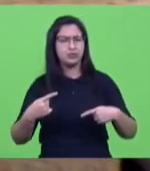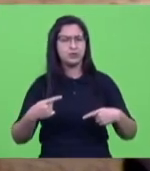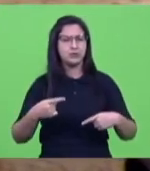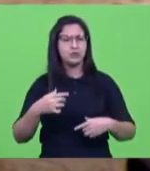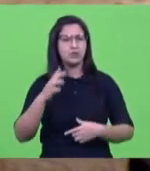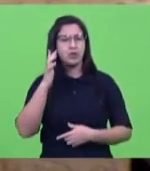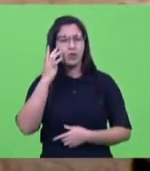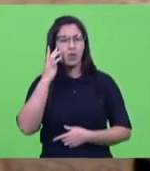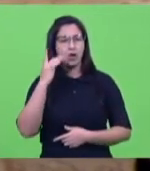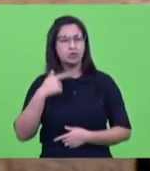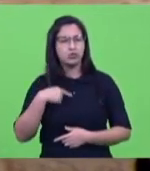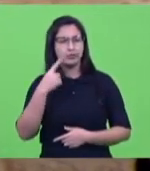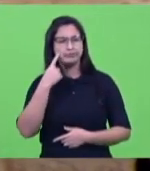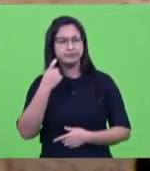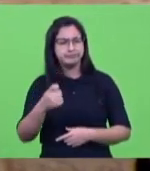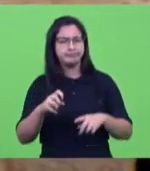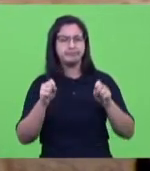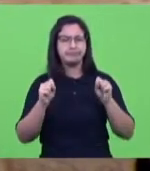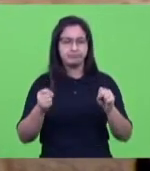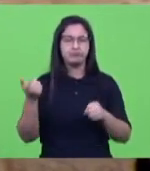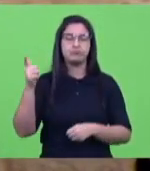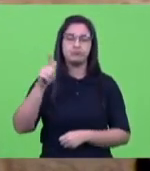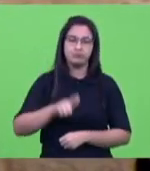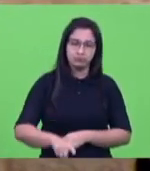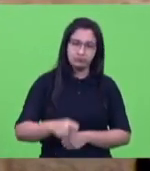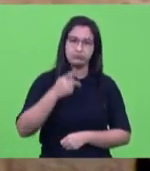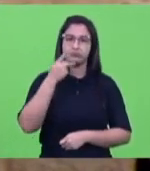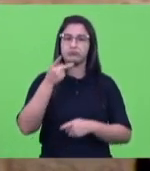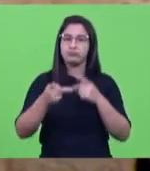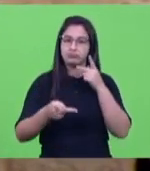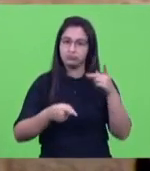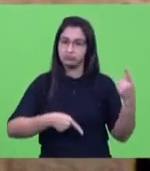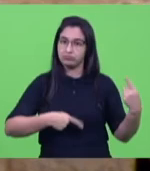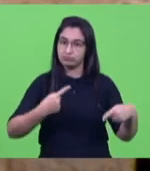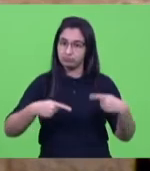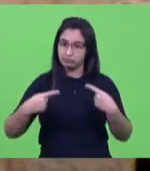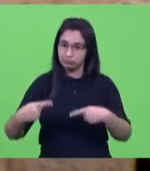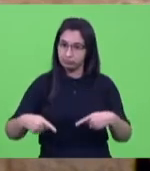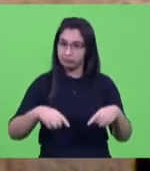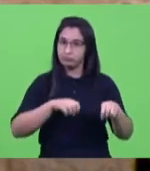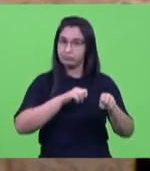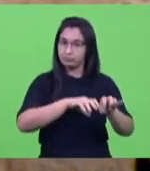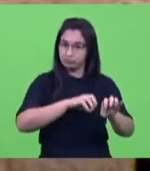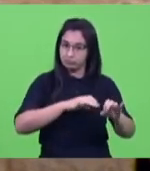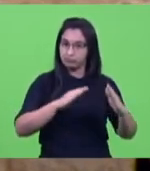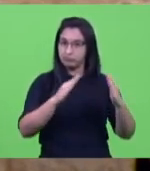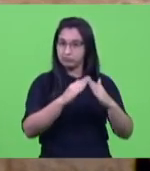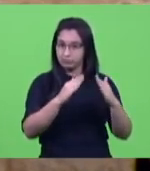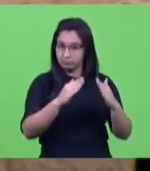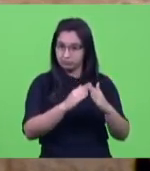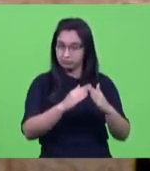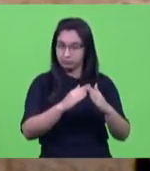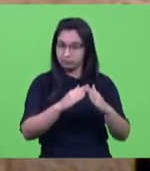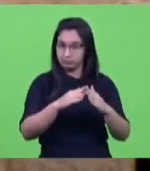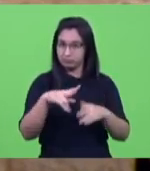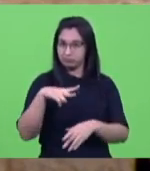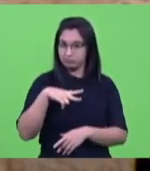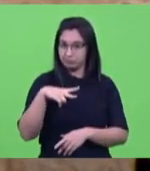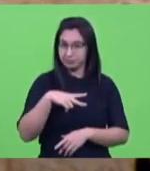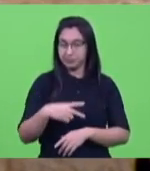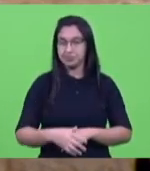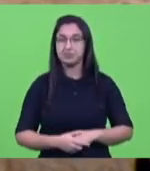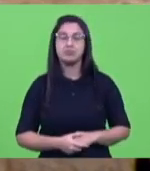parece interessante e oportuno trazer de volta ao plenário esse debate sobre a educação domiciliar. Hoje em dia, senhor